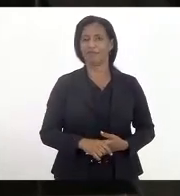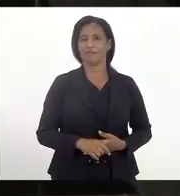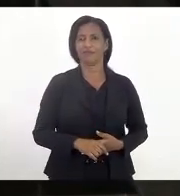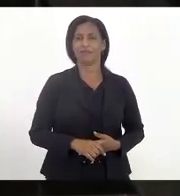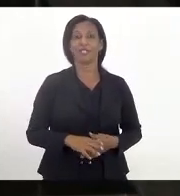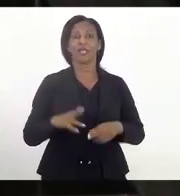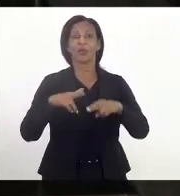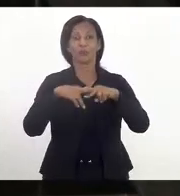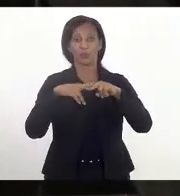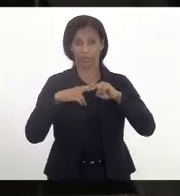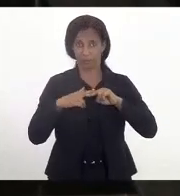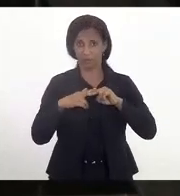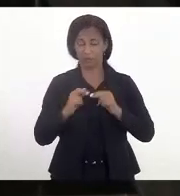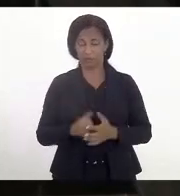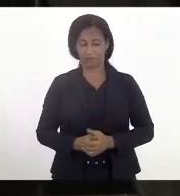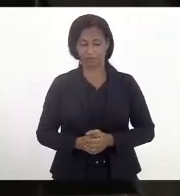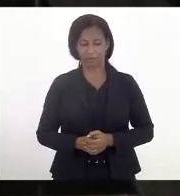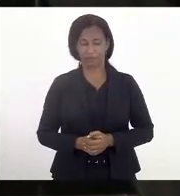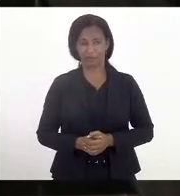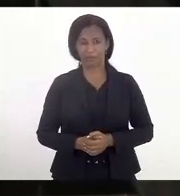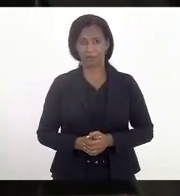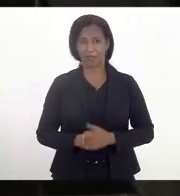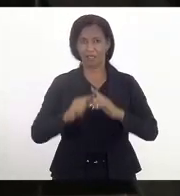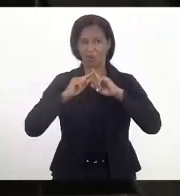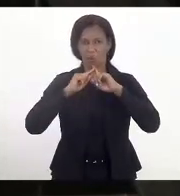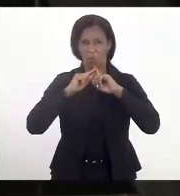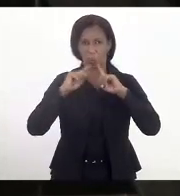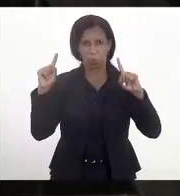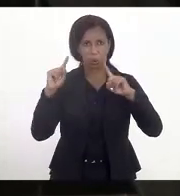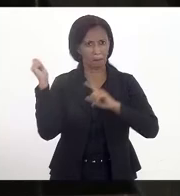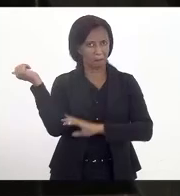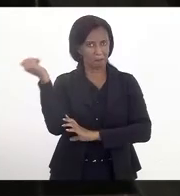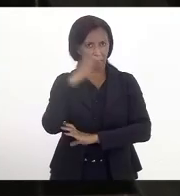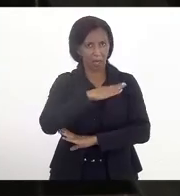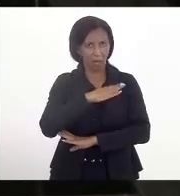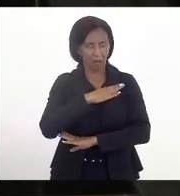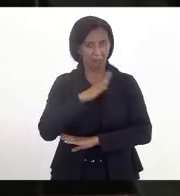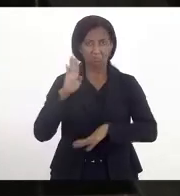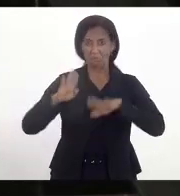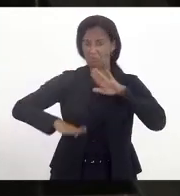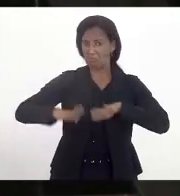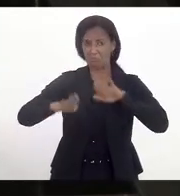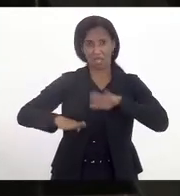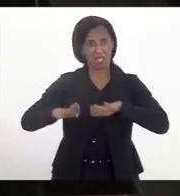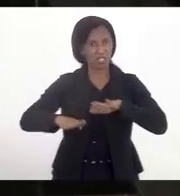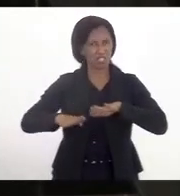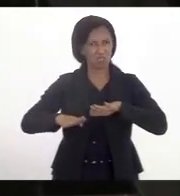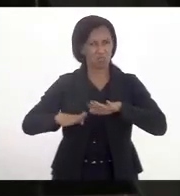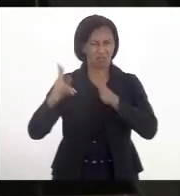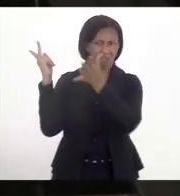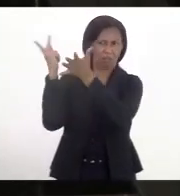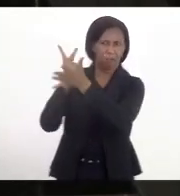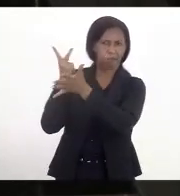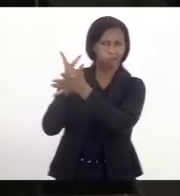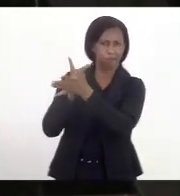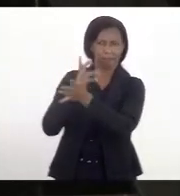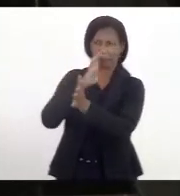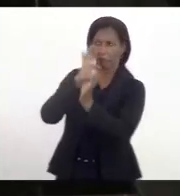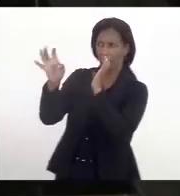Ah e por isso a crítica o mesmo às vezes injustas